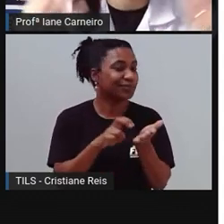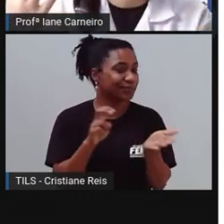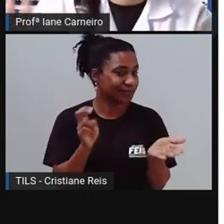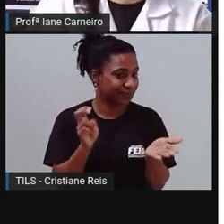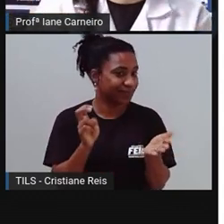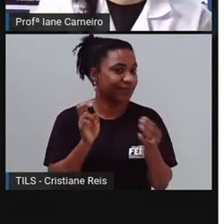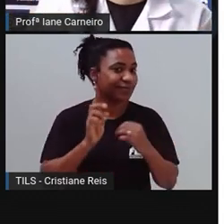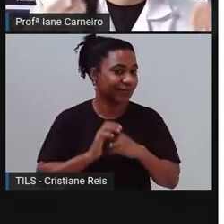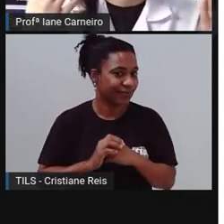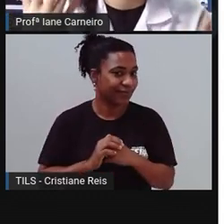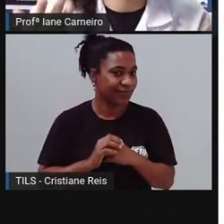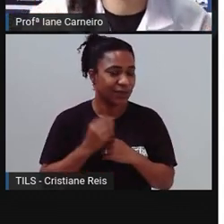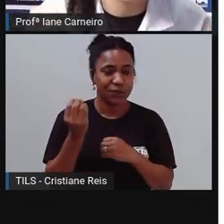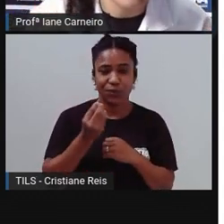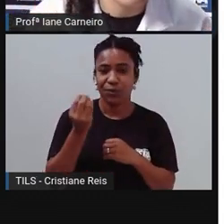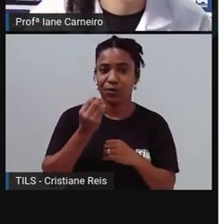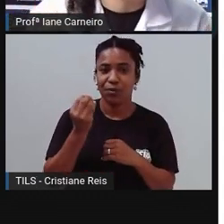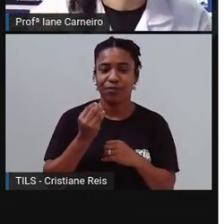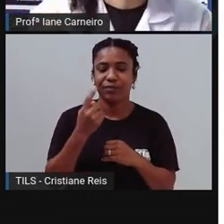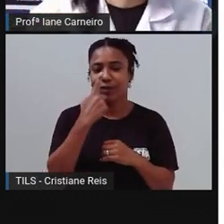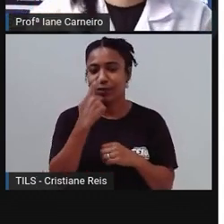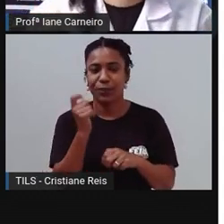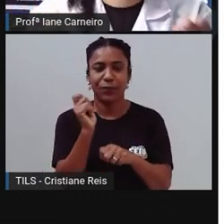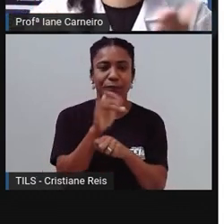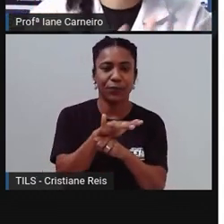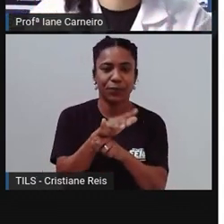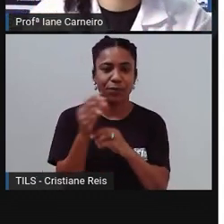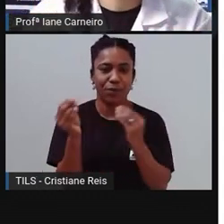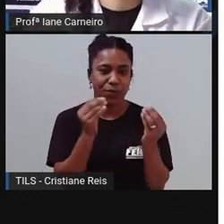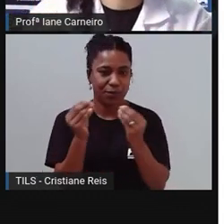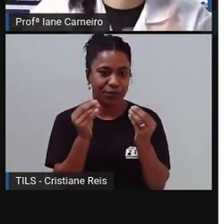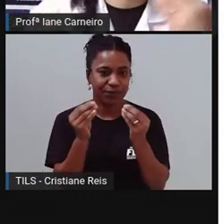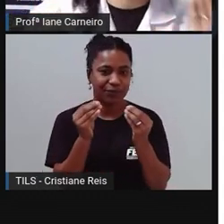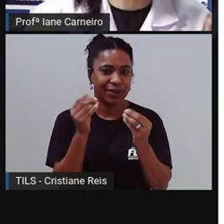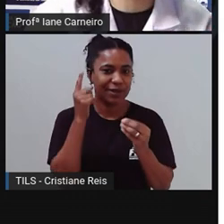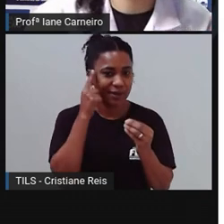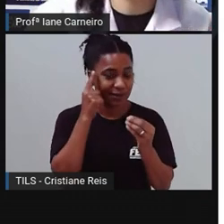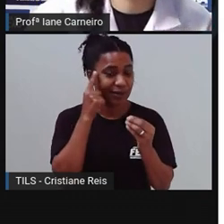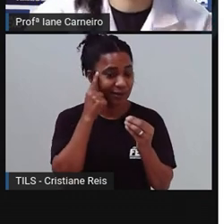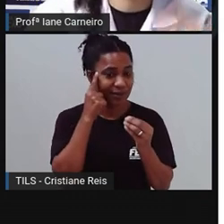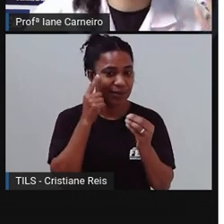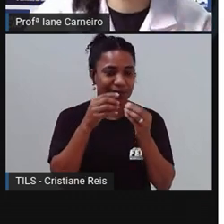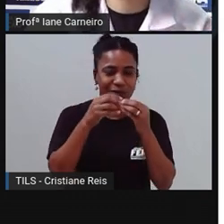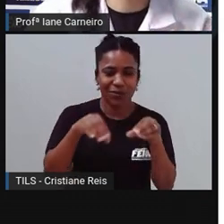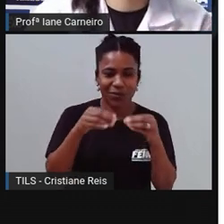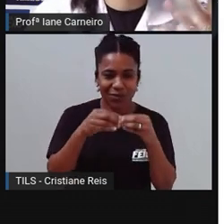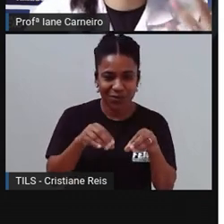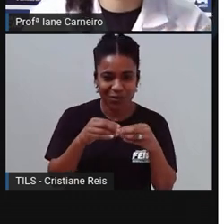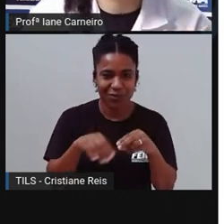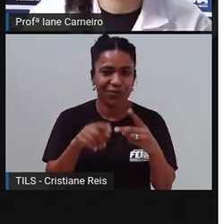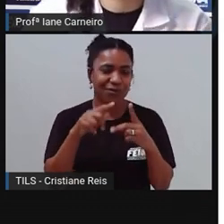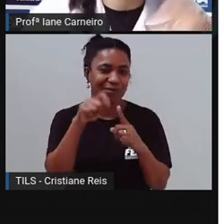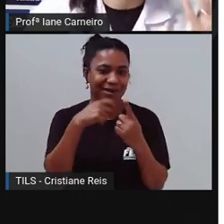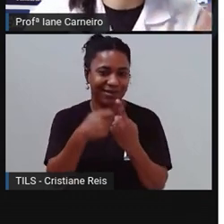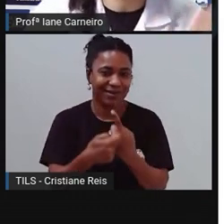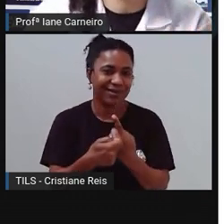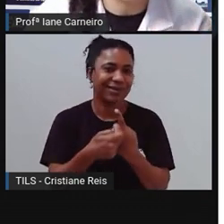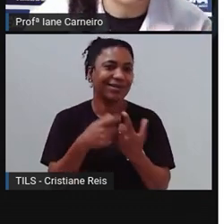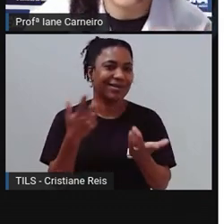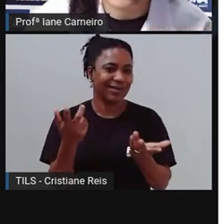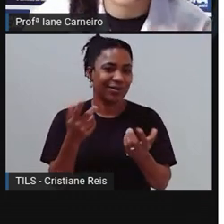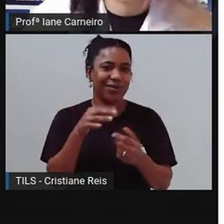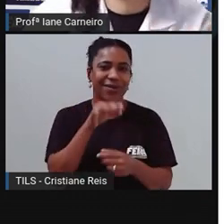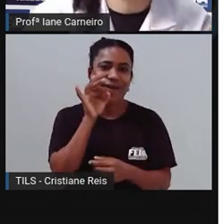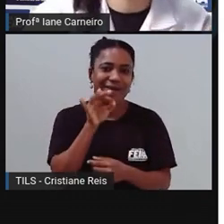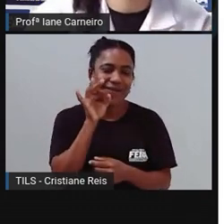gente vai descartar esse material, né? Então, a gente viu que a casca do ovo, a banana, o pó de café e